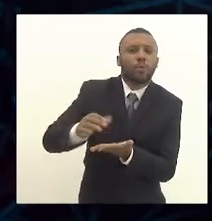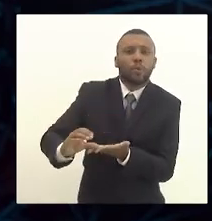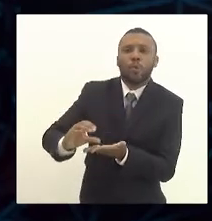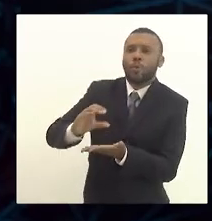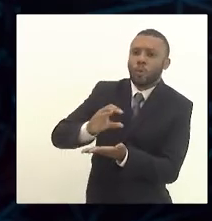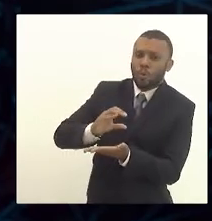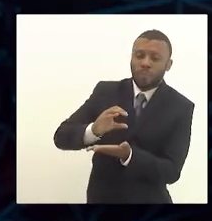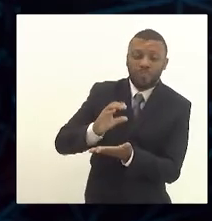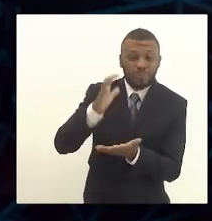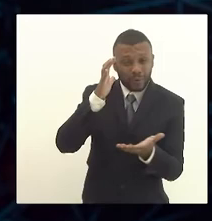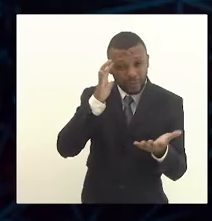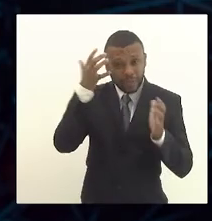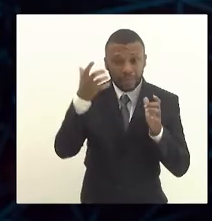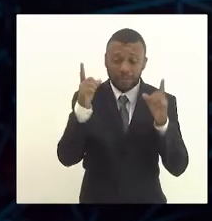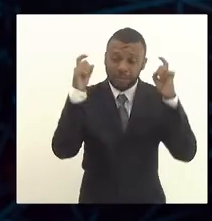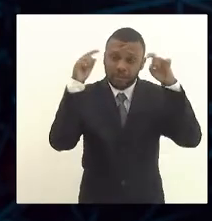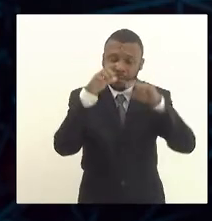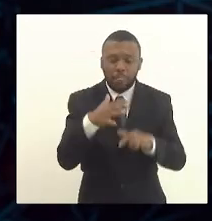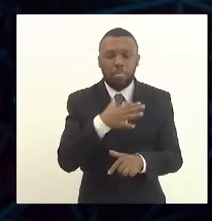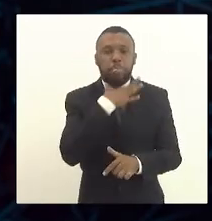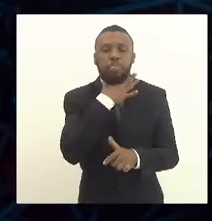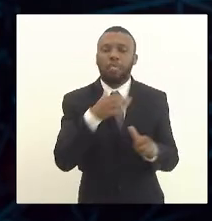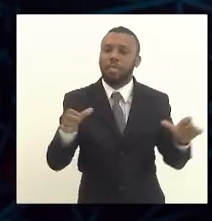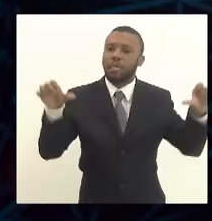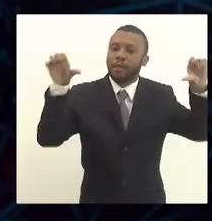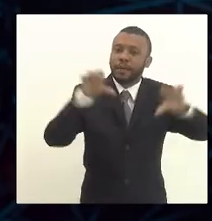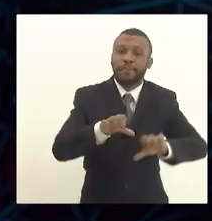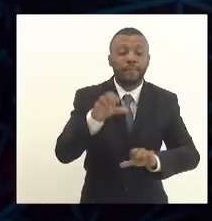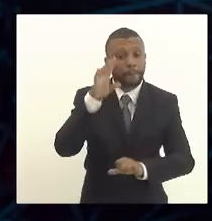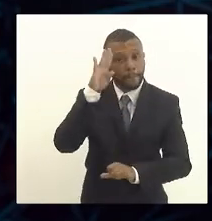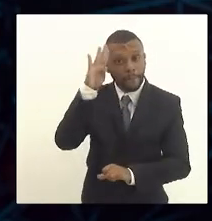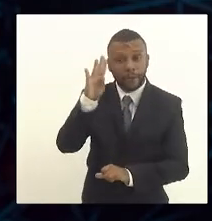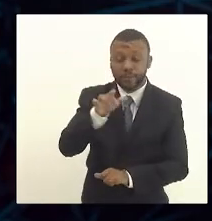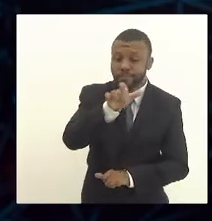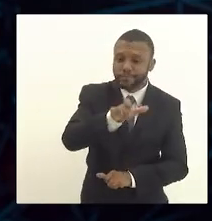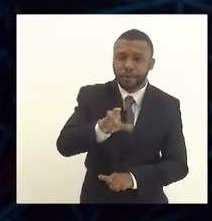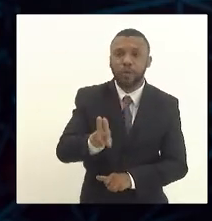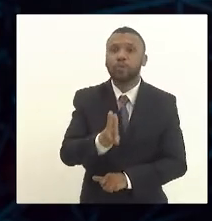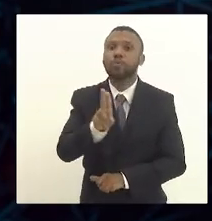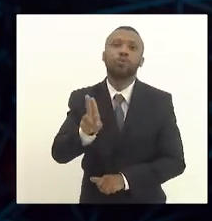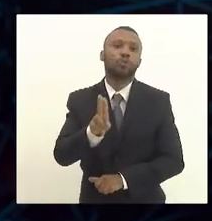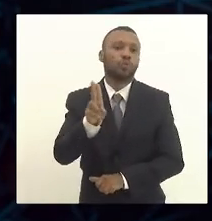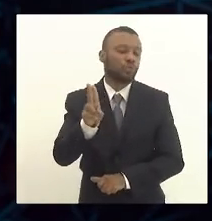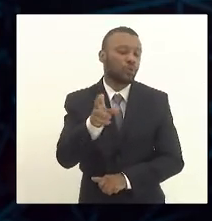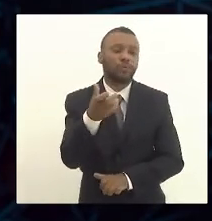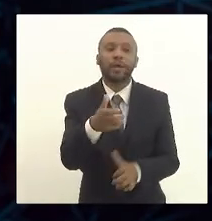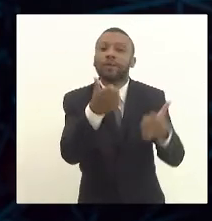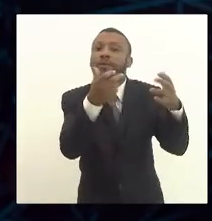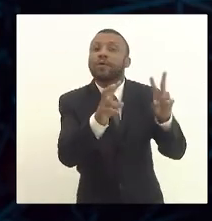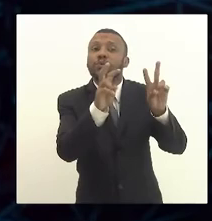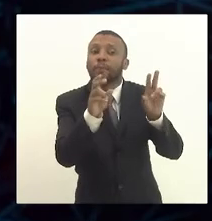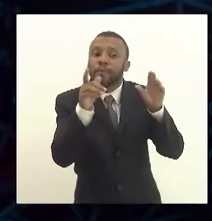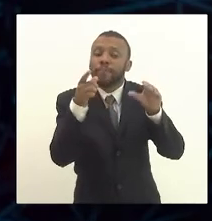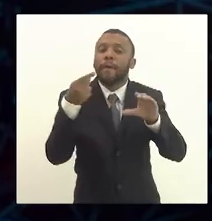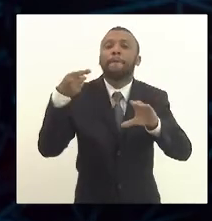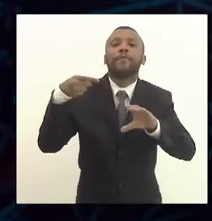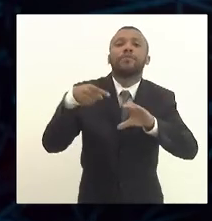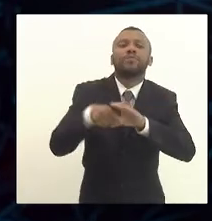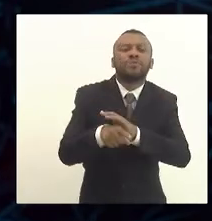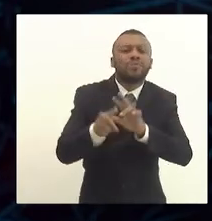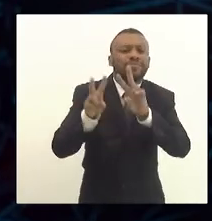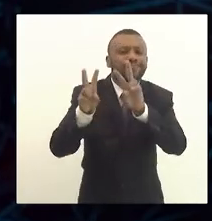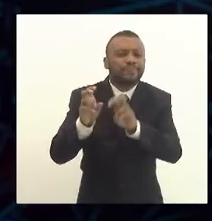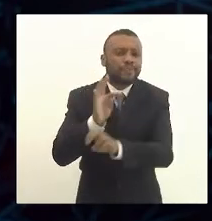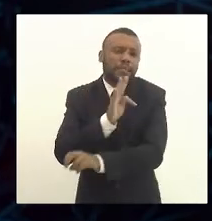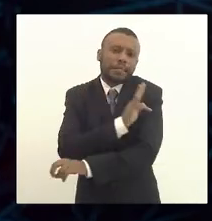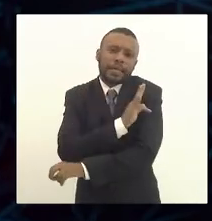de infraestrutura, especialmente no nível do usuário, né? E não vou aqui entrar na tecnicidade, mas saibam que